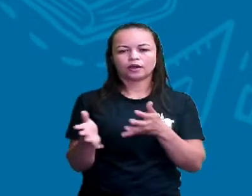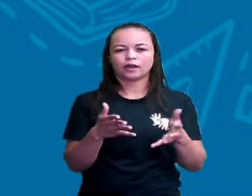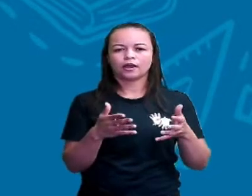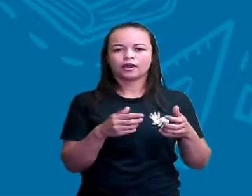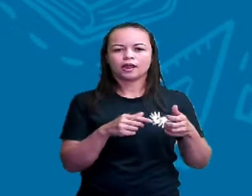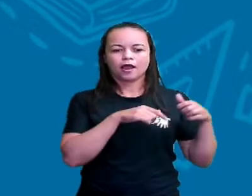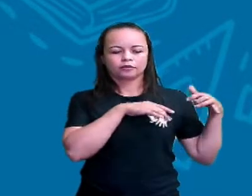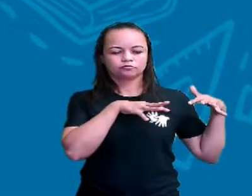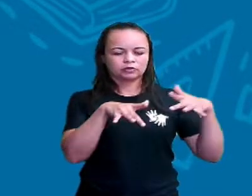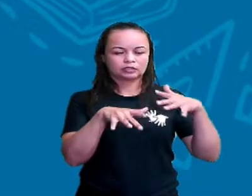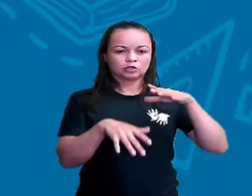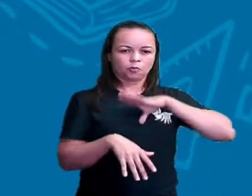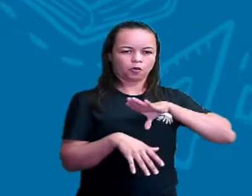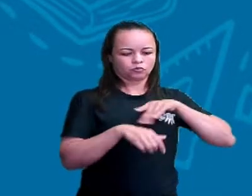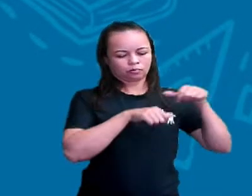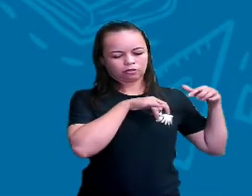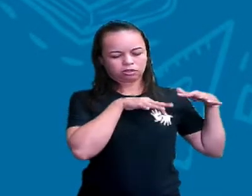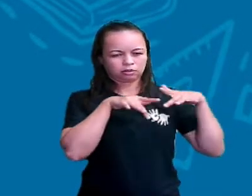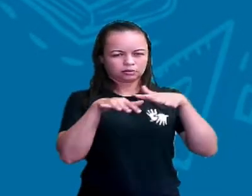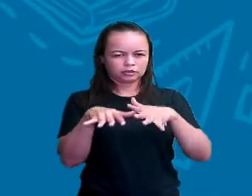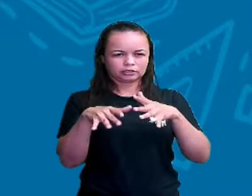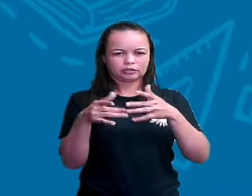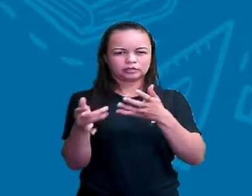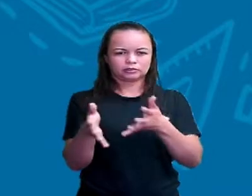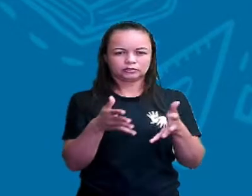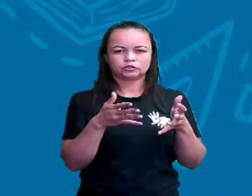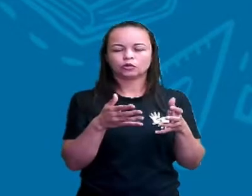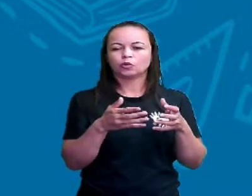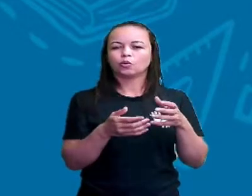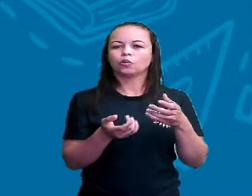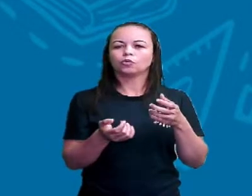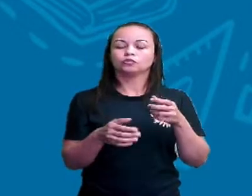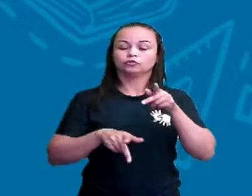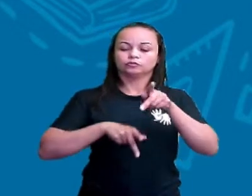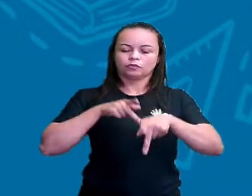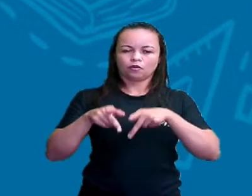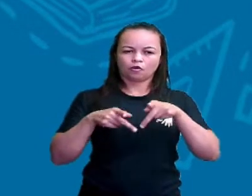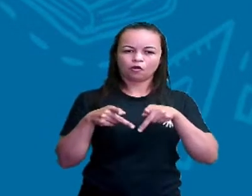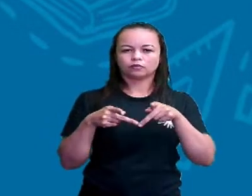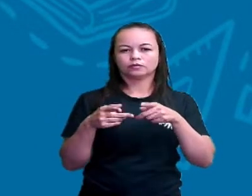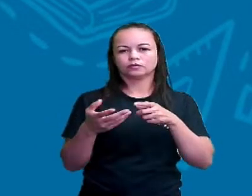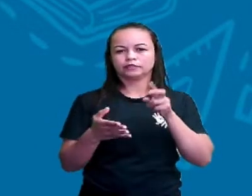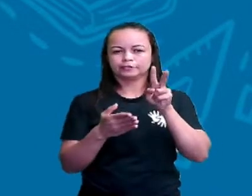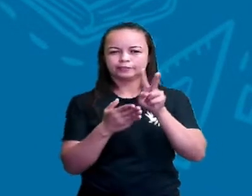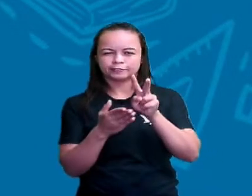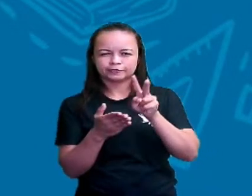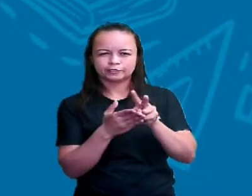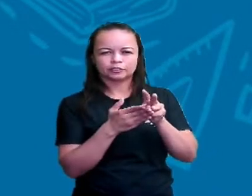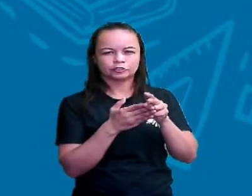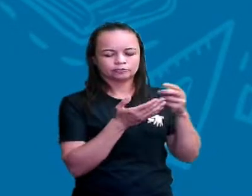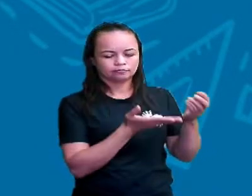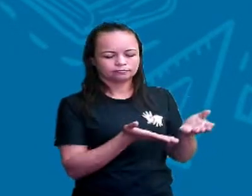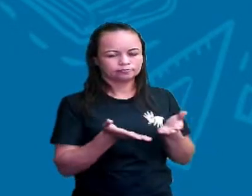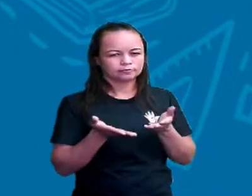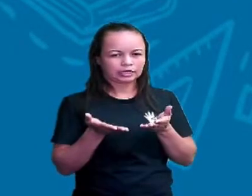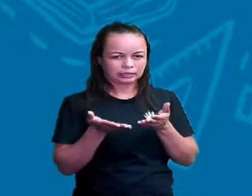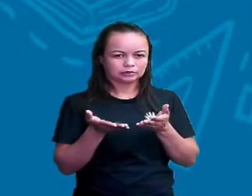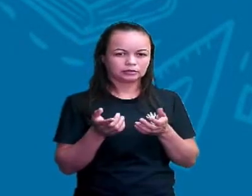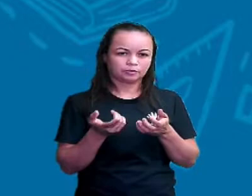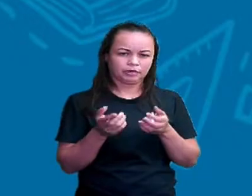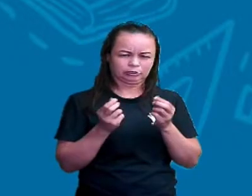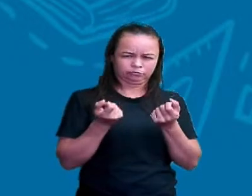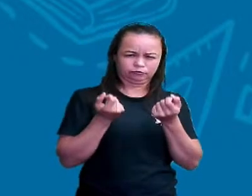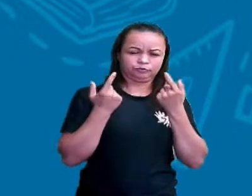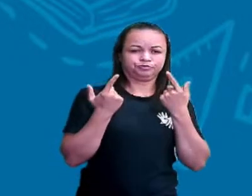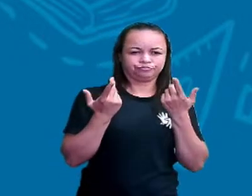territórios brasileiros, os indígenas, os povos indígenas aí recebendo, né, estranhamento.